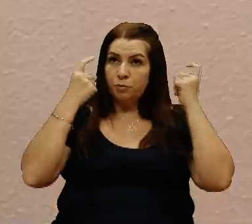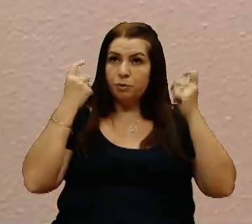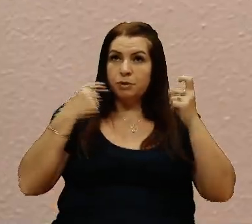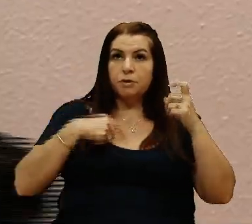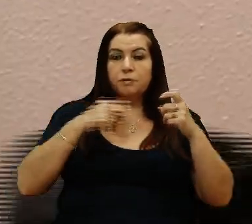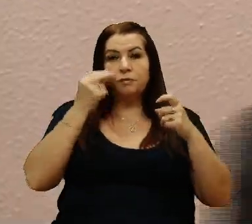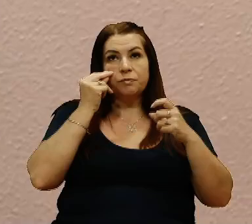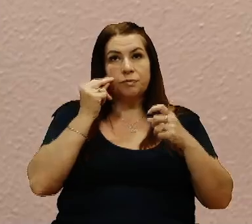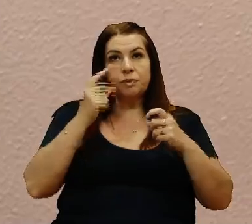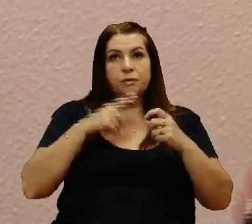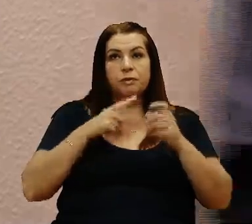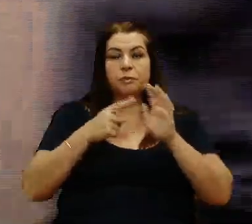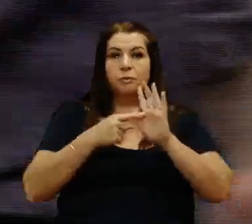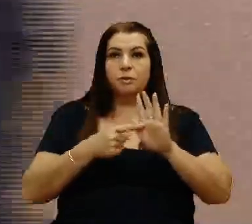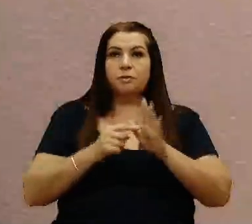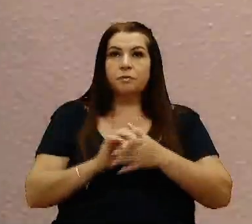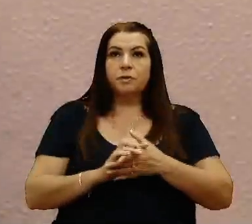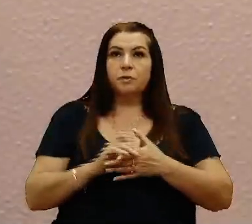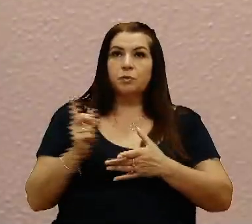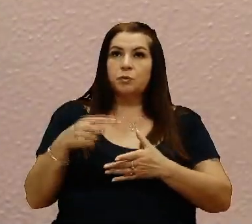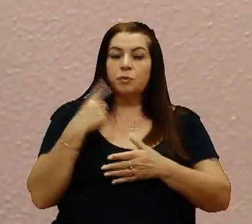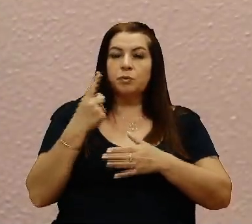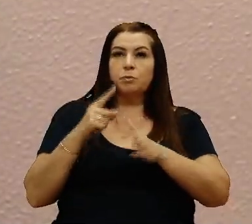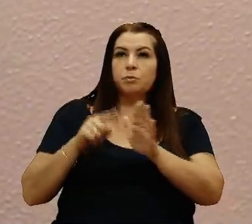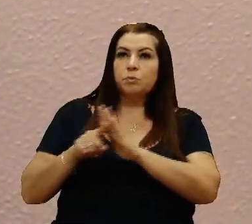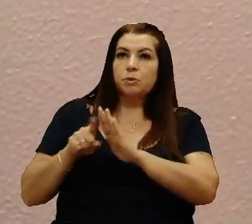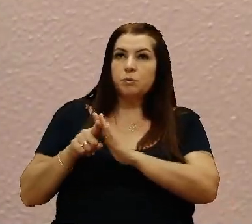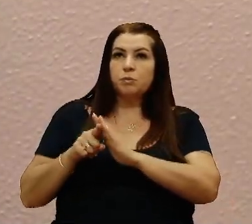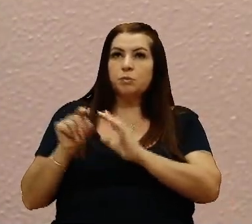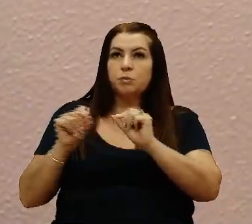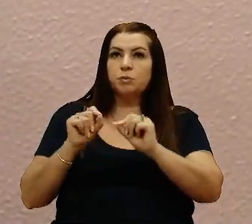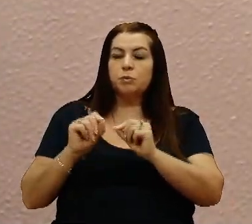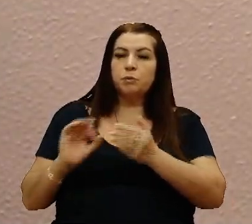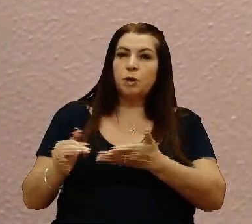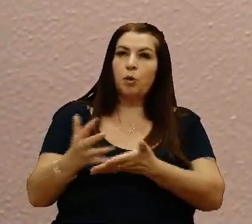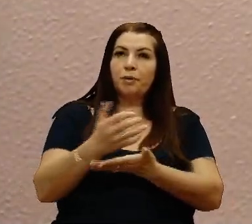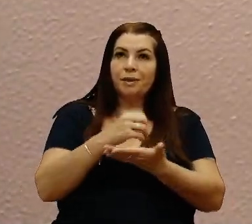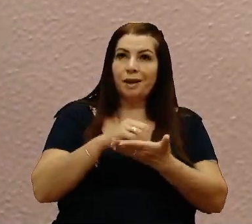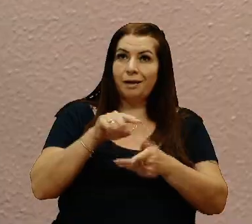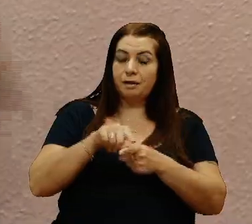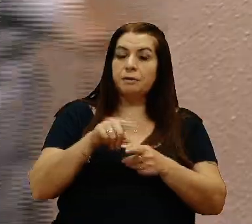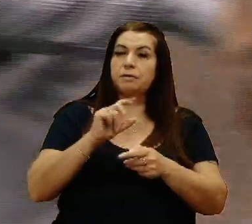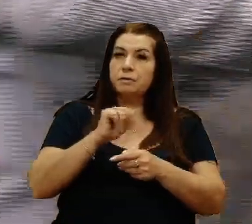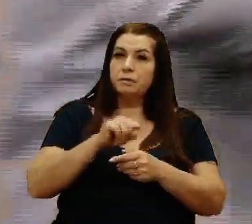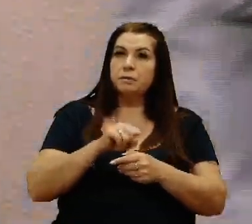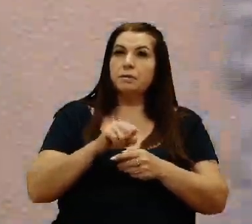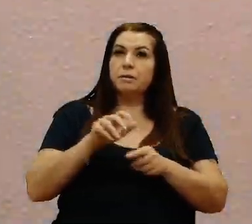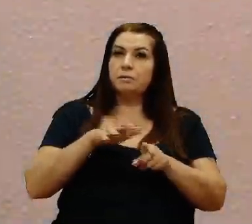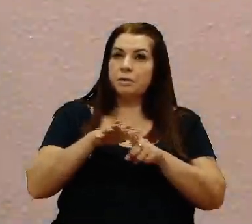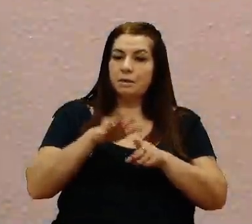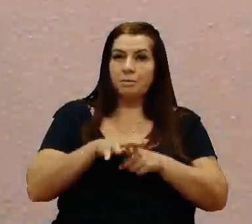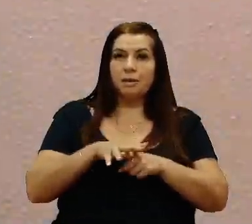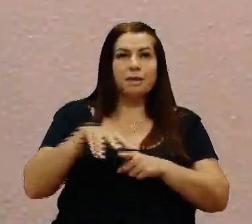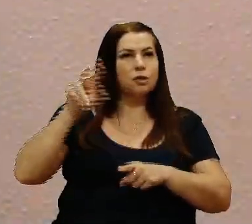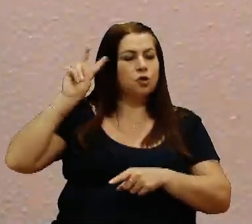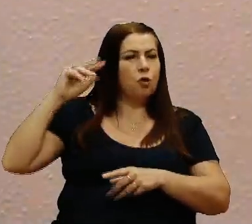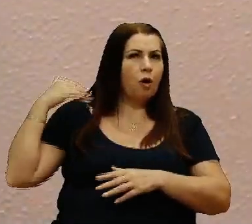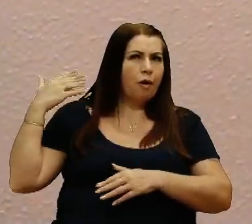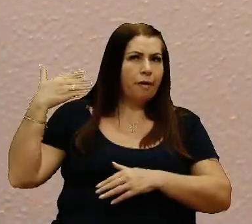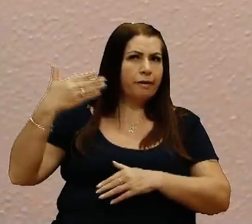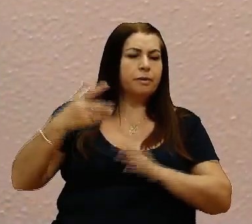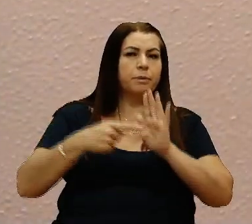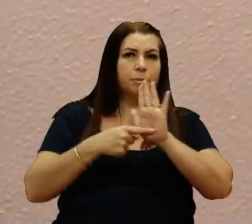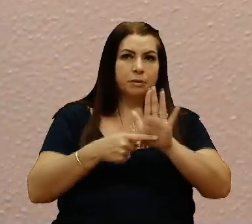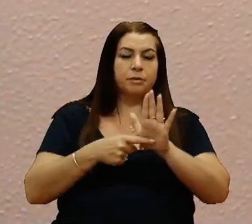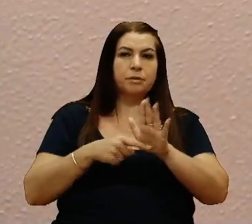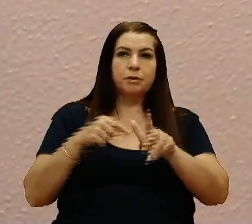ao apresentar os nossos questionamentos sobre a Codeca, já que sim, é uma demanda histórica apresentada pelos trabalhadores e trabalhadoras,